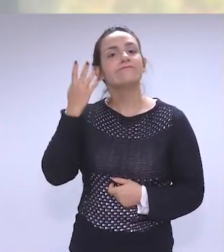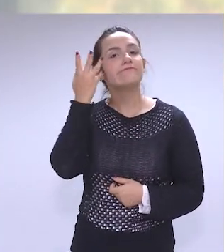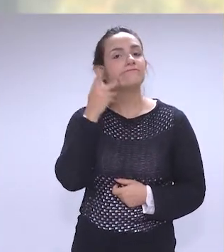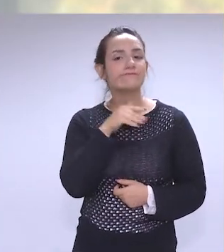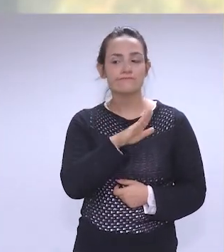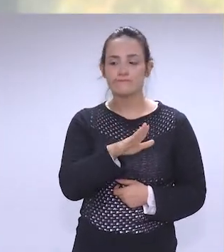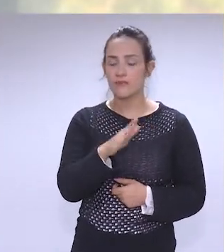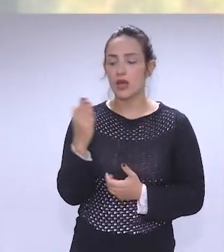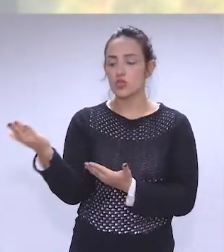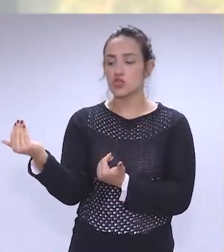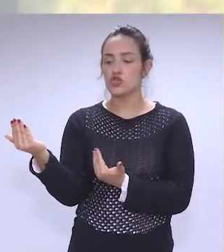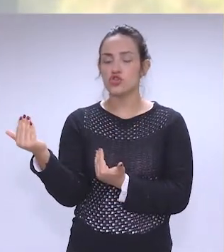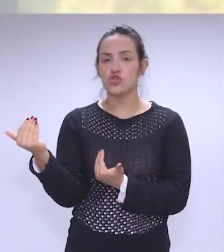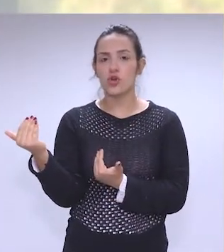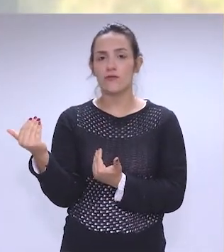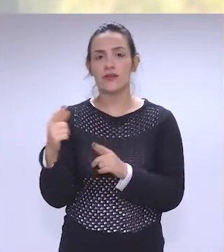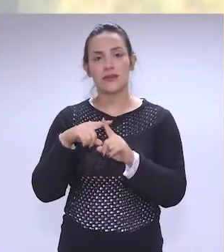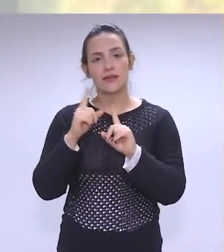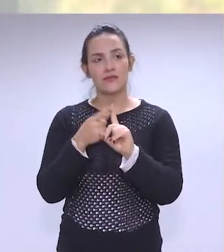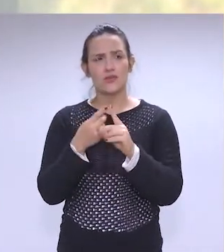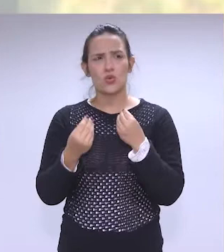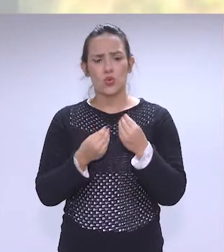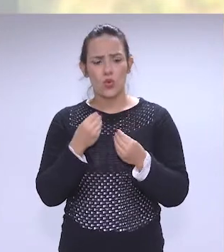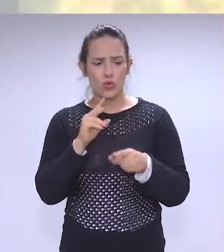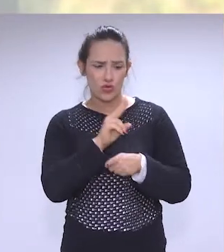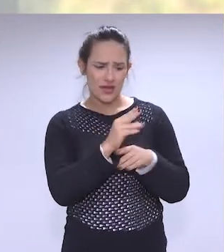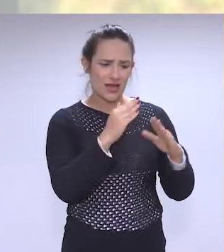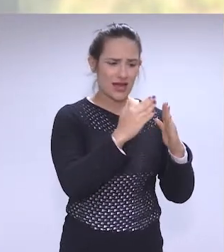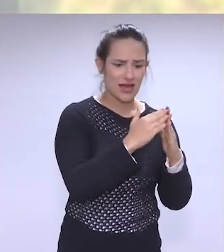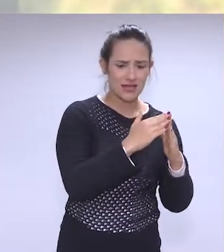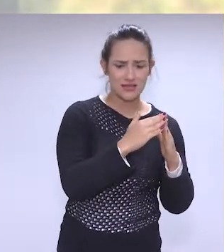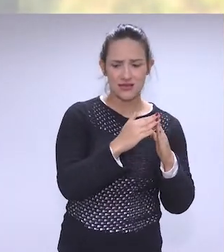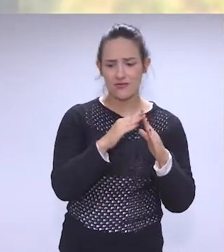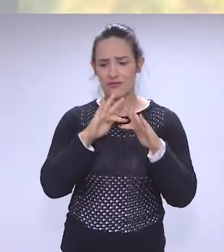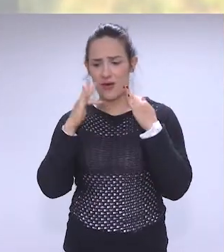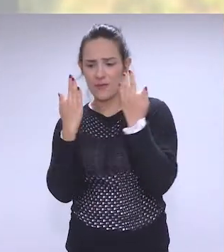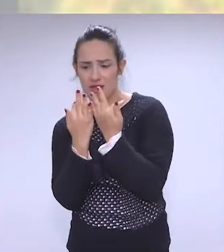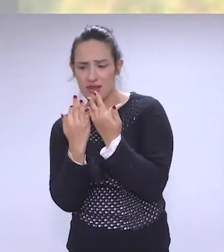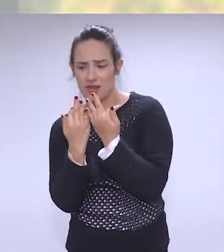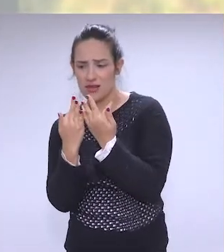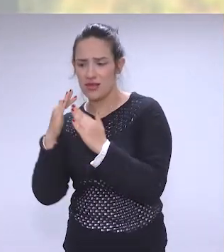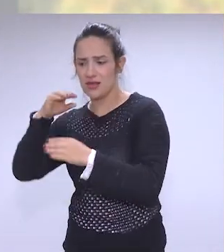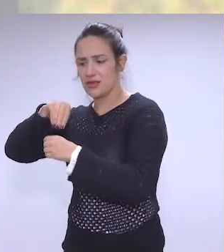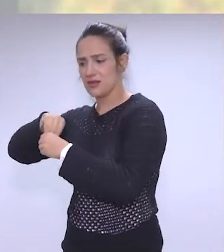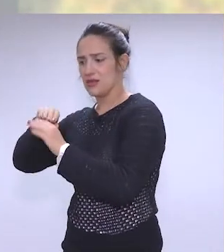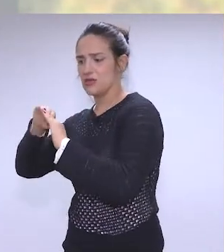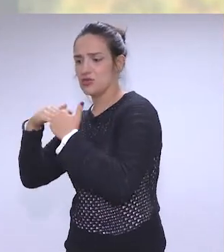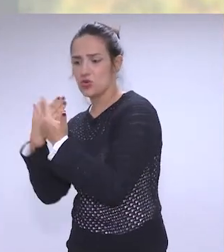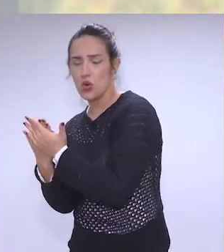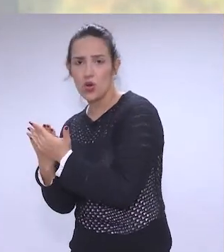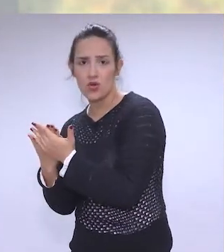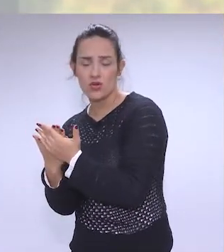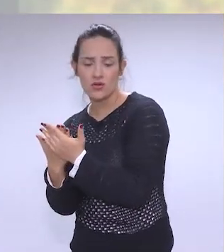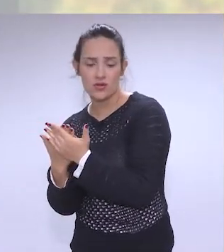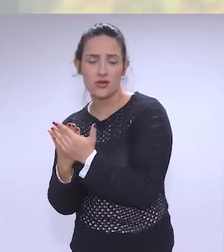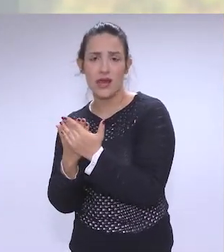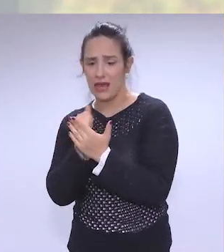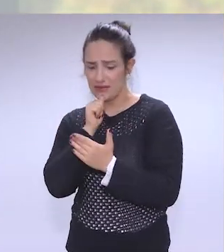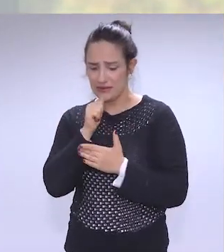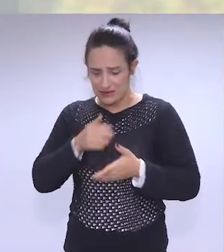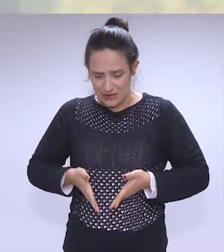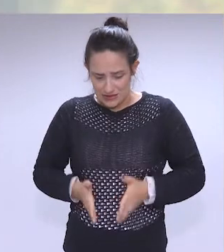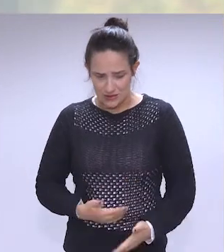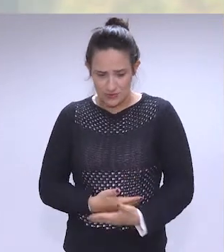Adolescentes grávidas. Como conciliar casa, família, escola e a espera do nascimento do